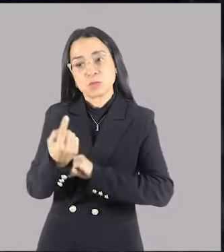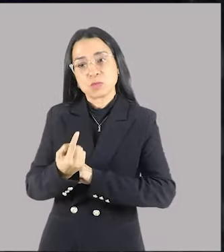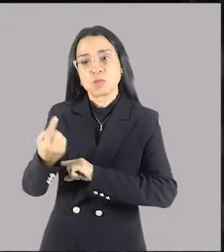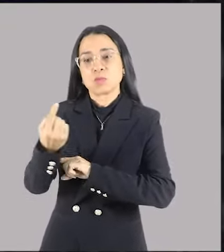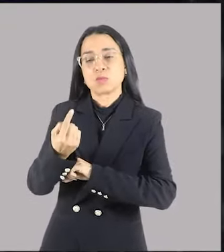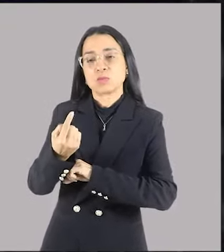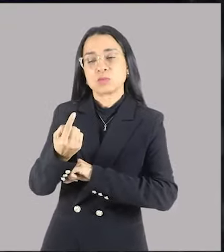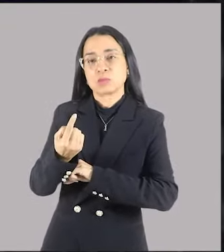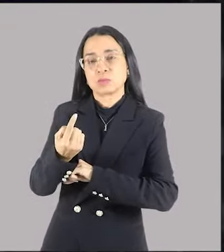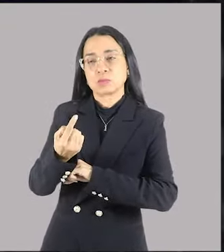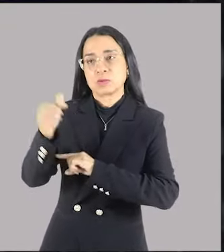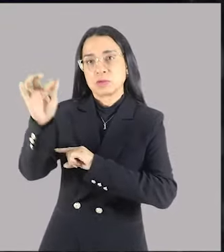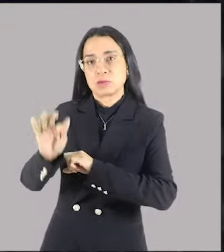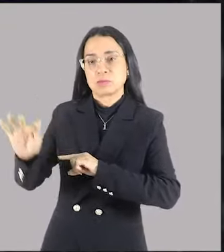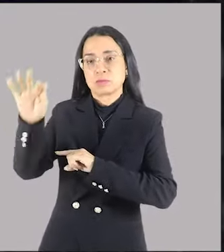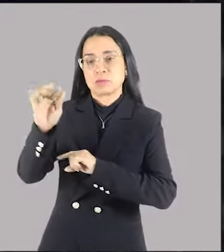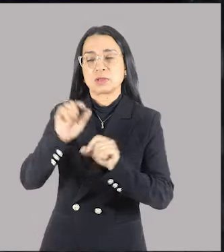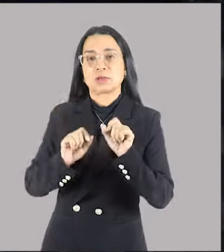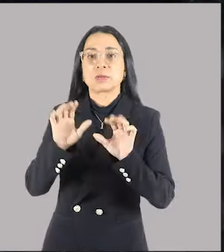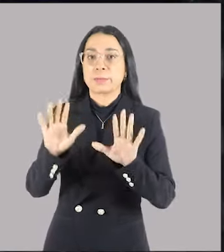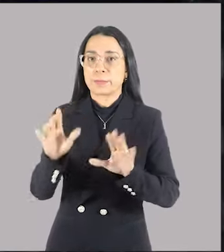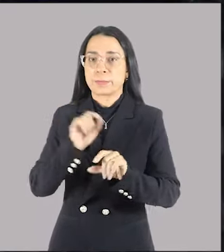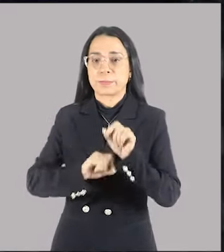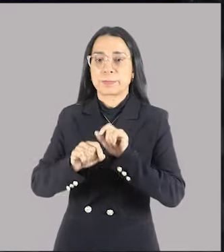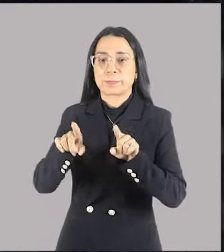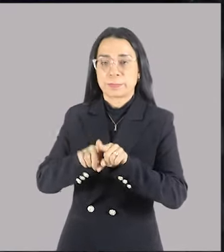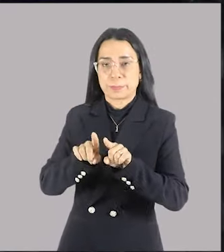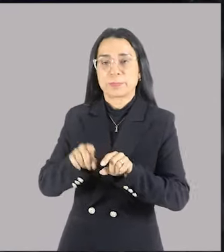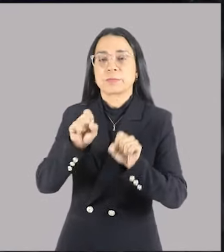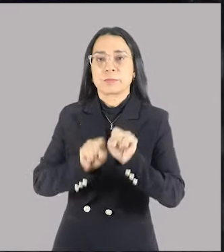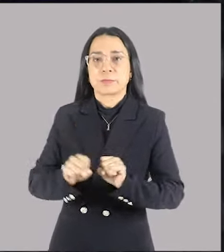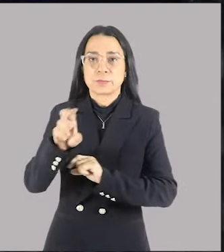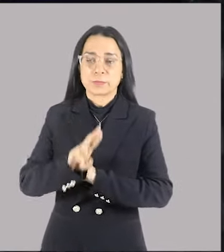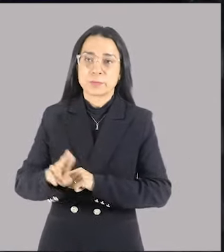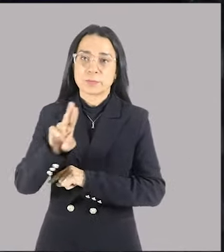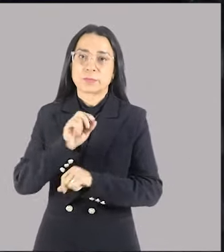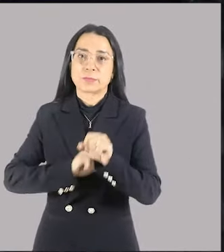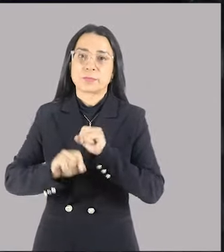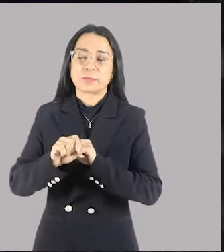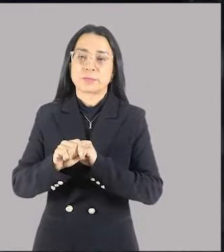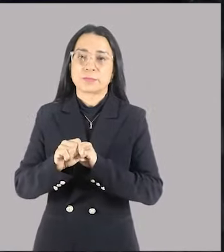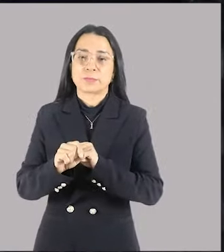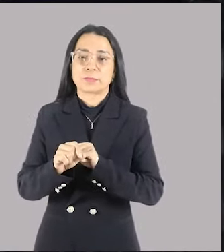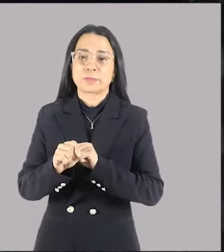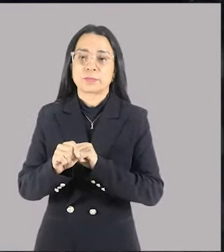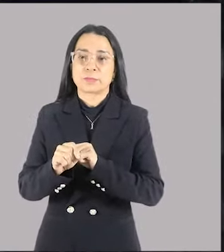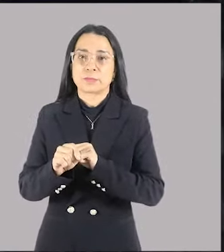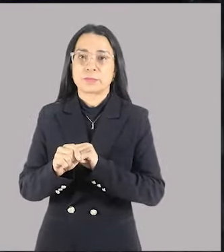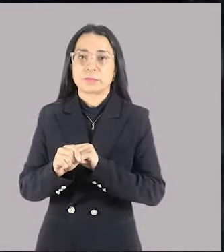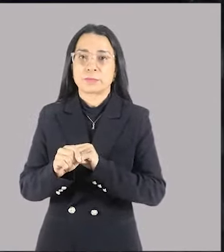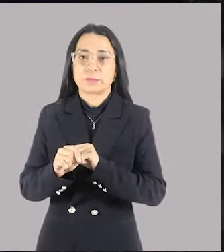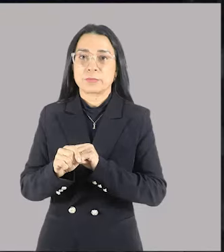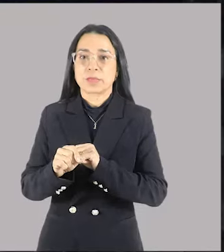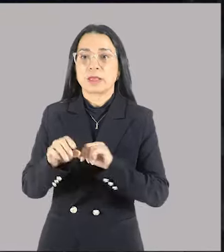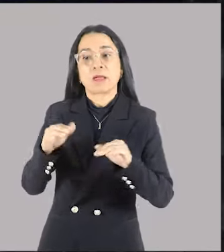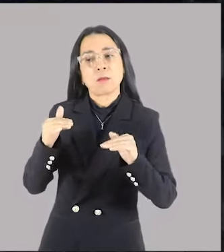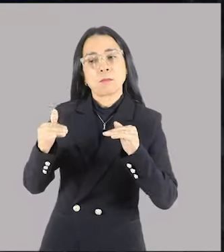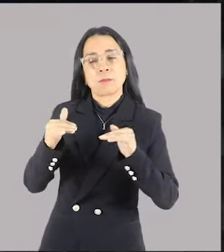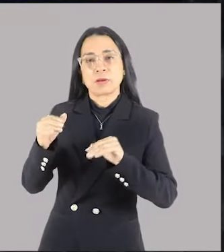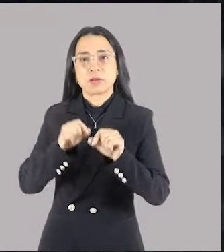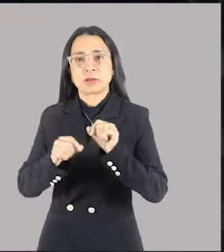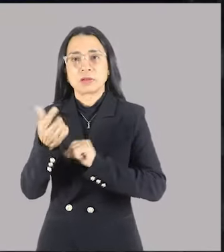seja dos Servidores Públicos federais no panto ela também pode ser utilizada de maneira subsidiária ou seja paralela quando não